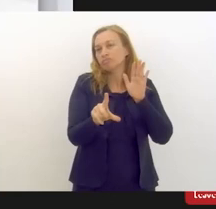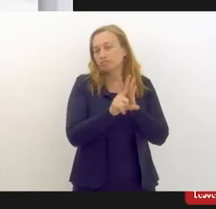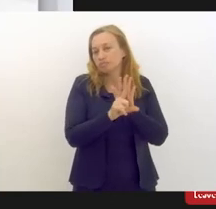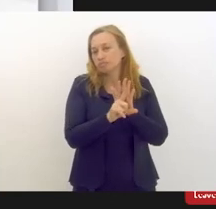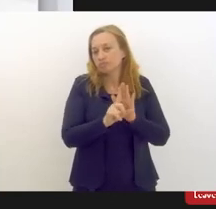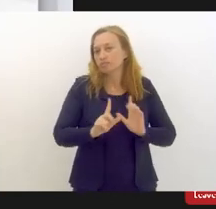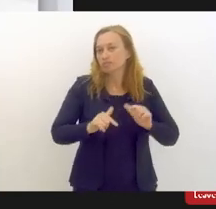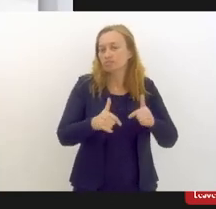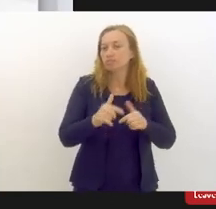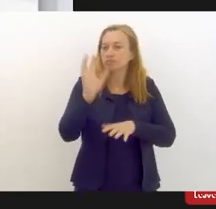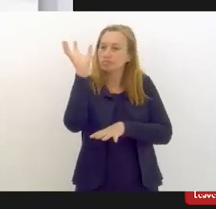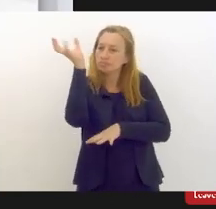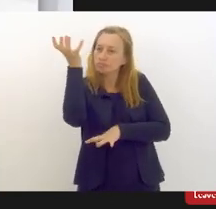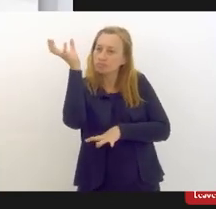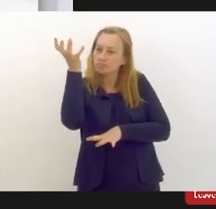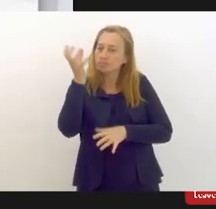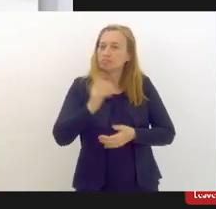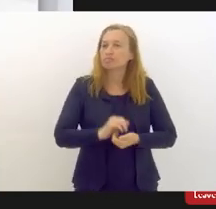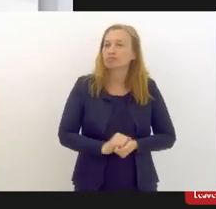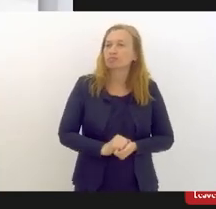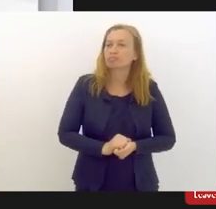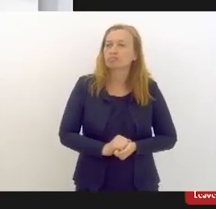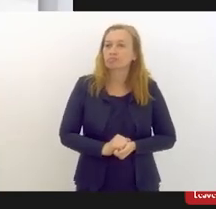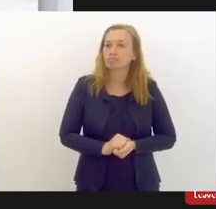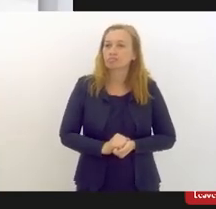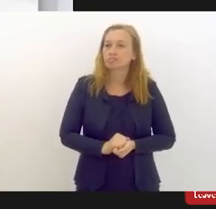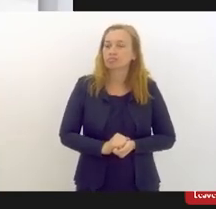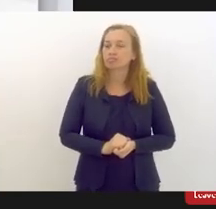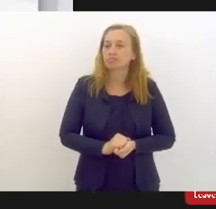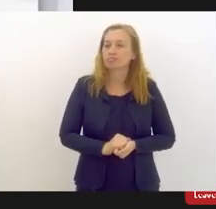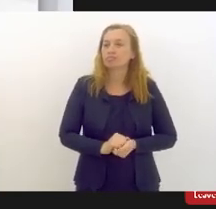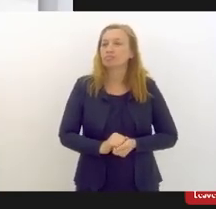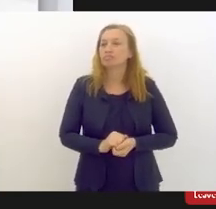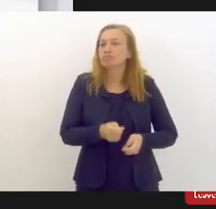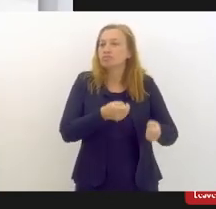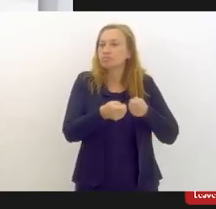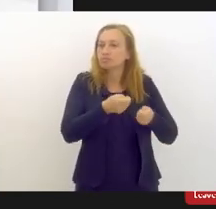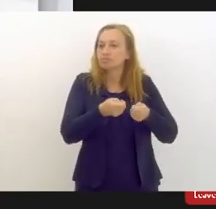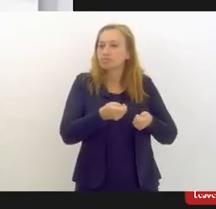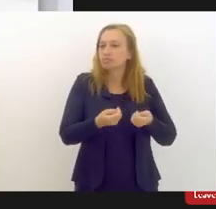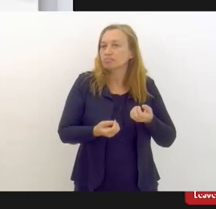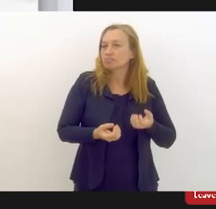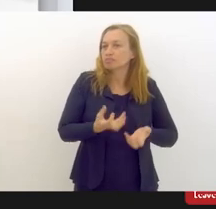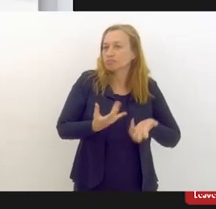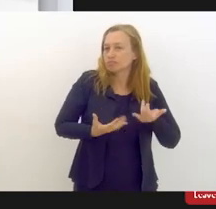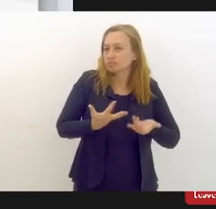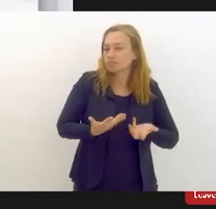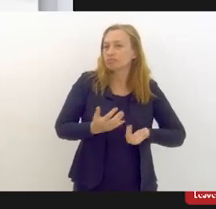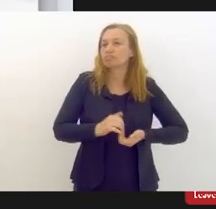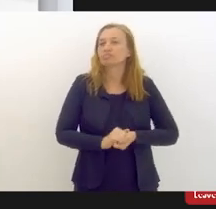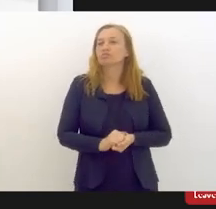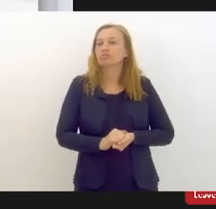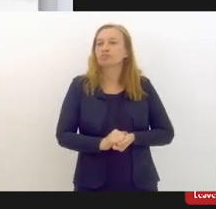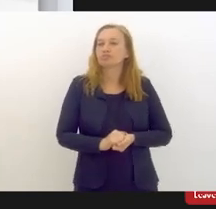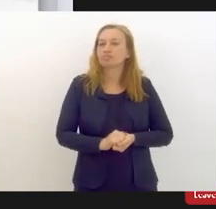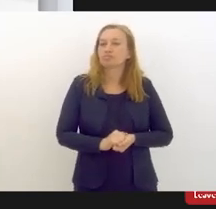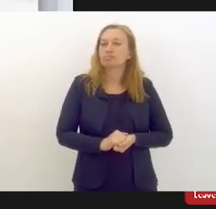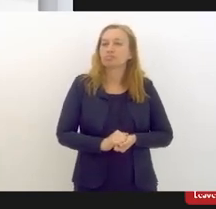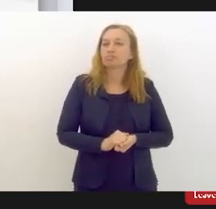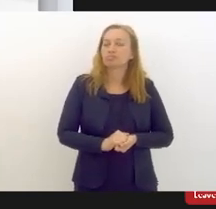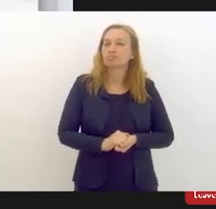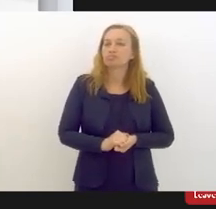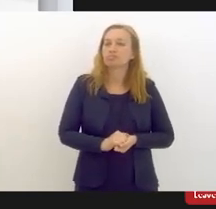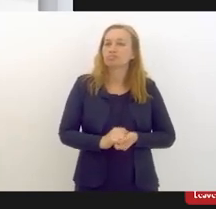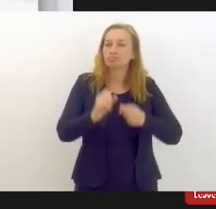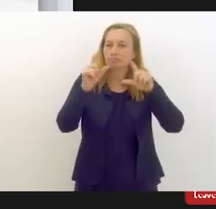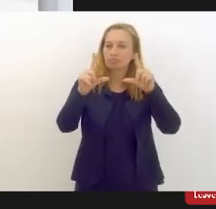de climatização e controle de incêndio e pânico. Tá? E aí eu entro para os quadros,